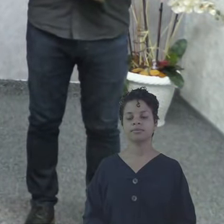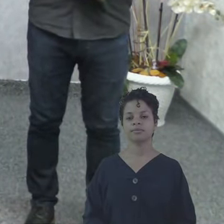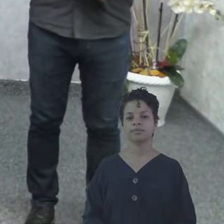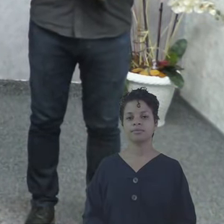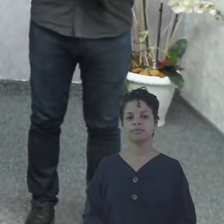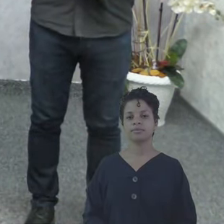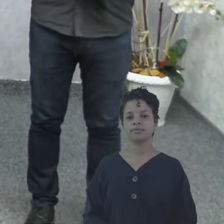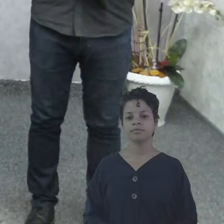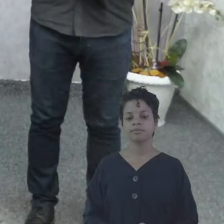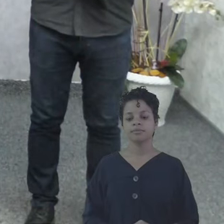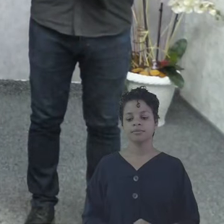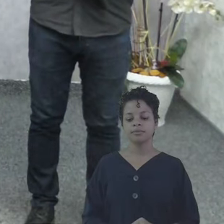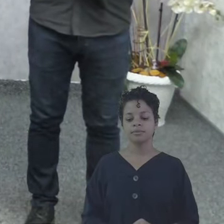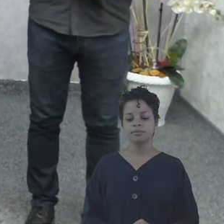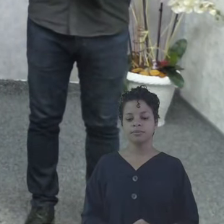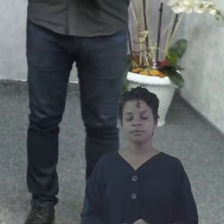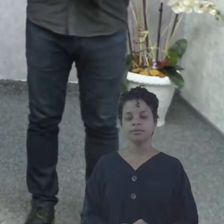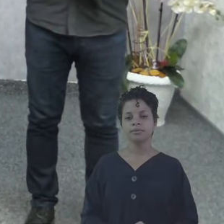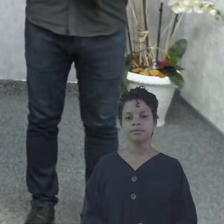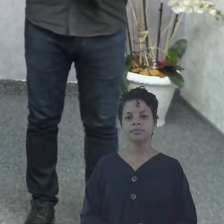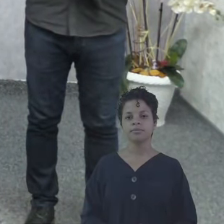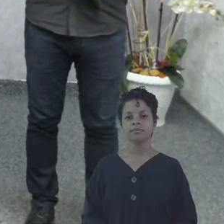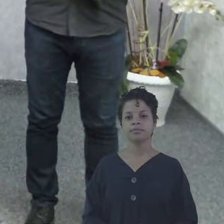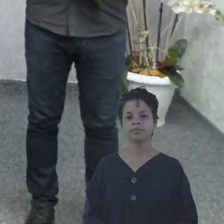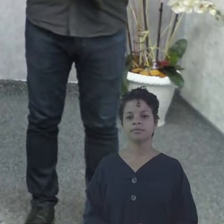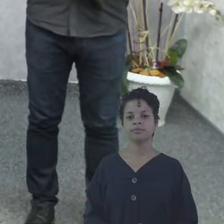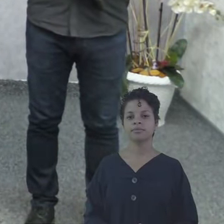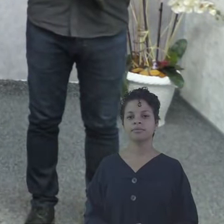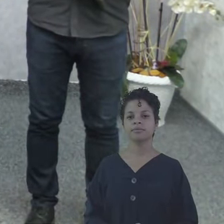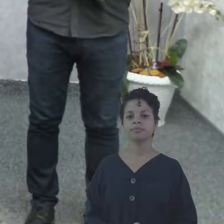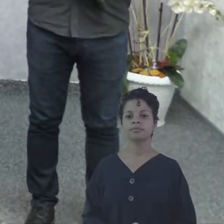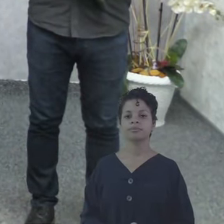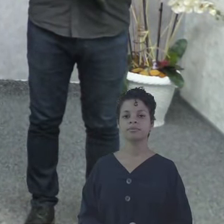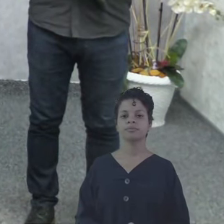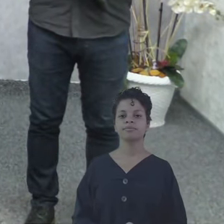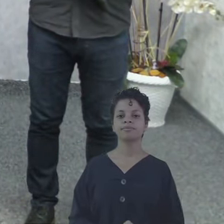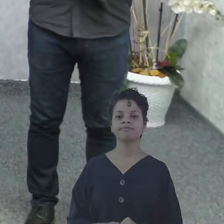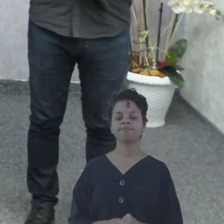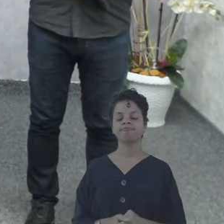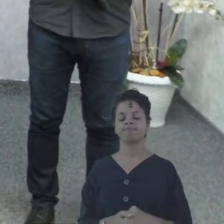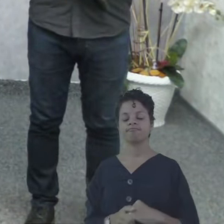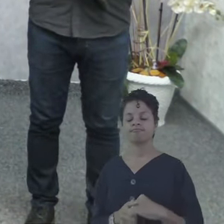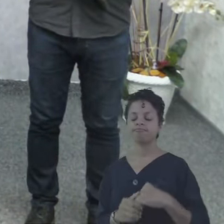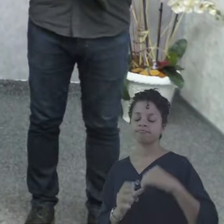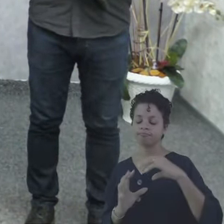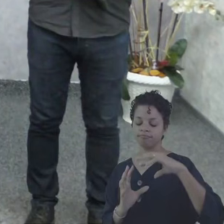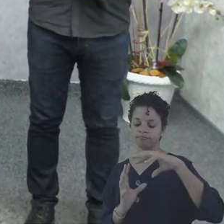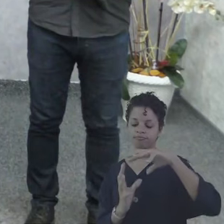Yeah.